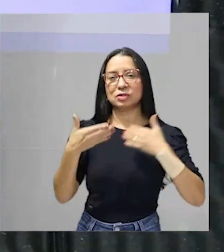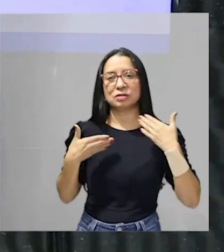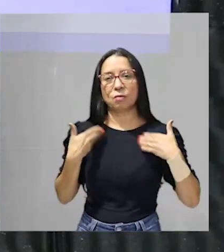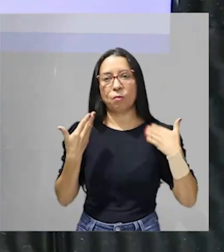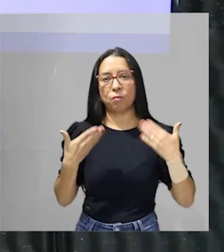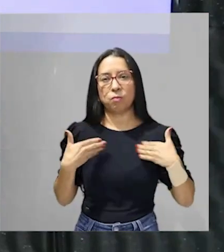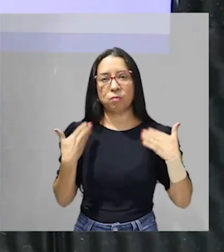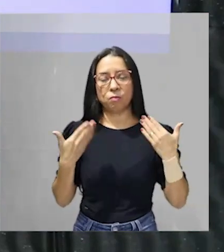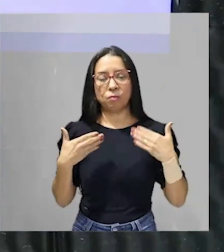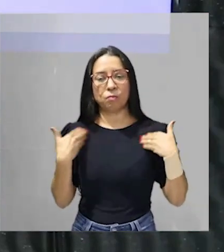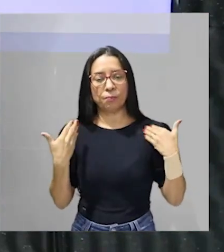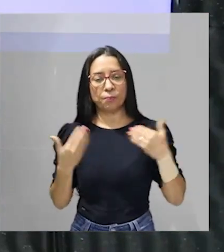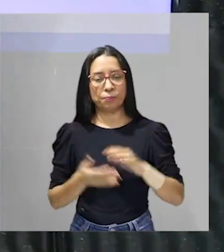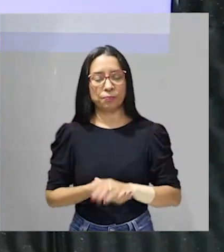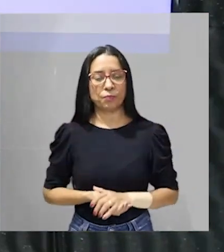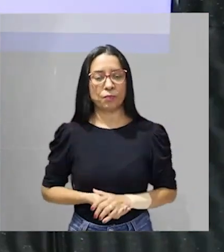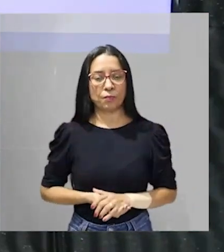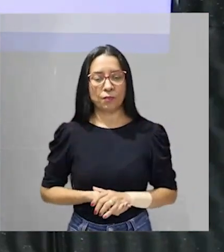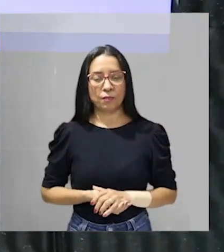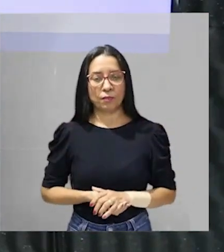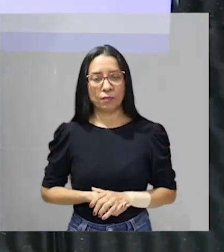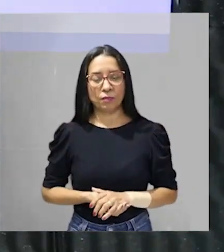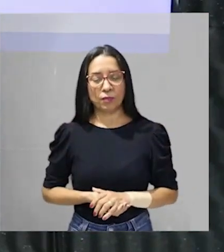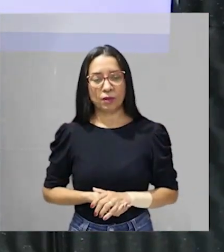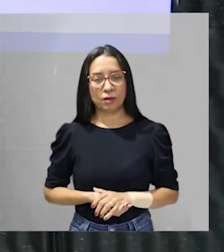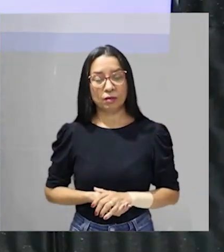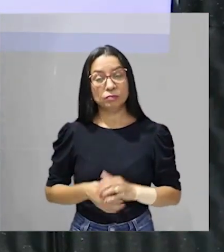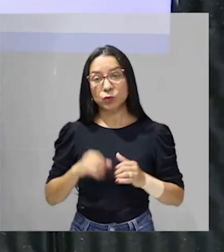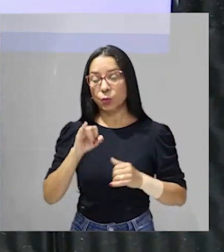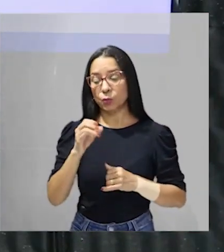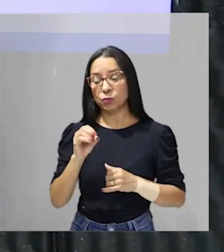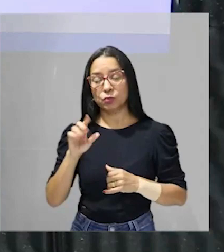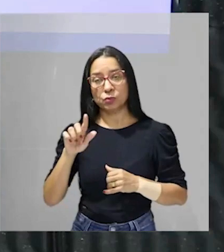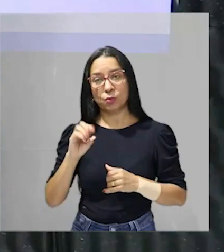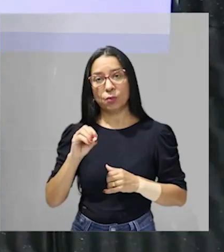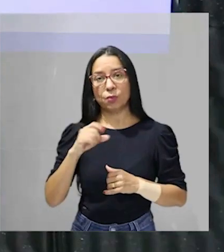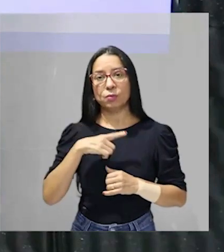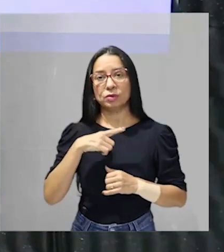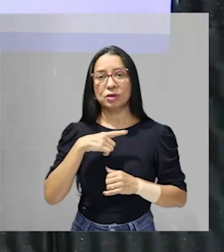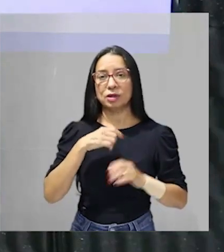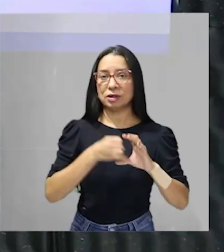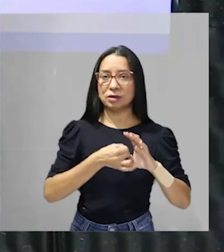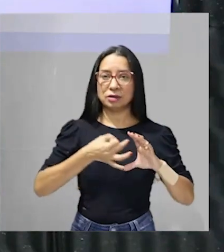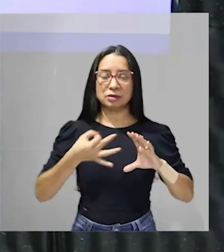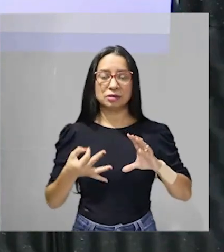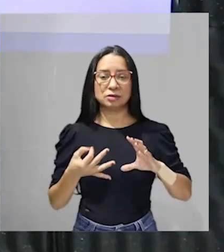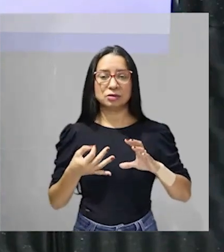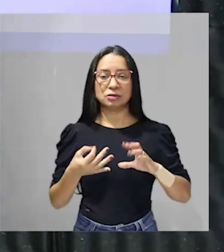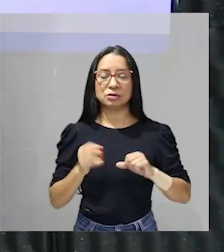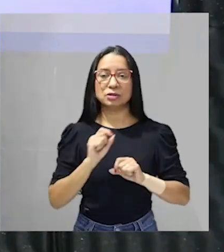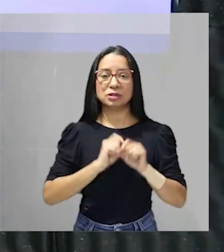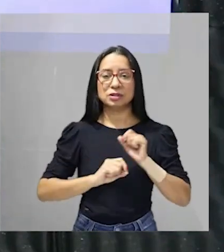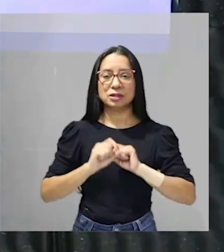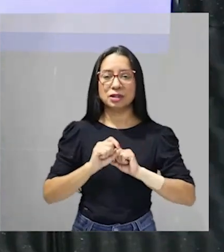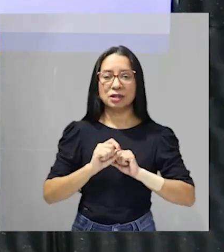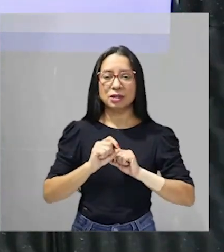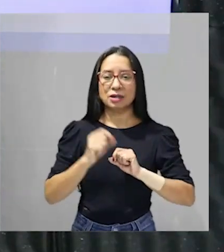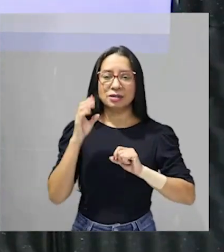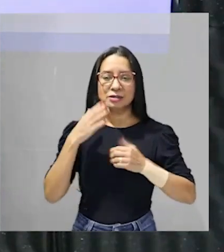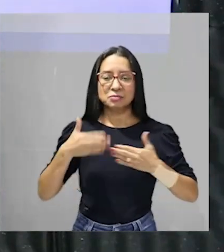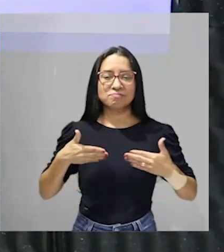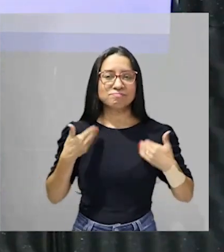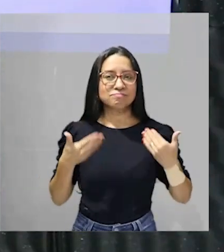O jogo tem características de divertimento de lazer e isso vai gerar o que inclusão e quando nós